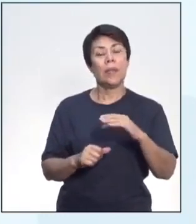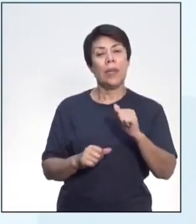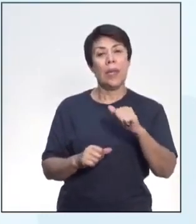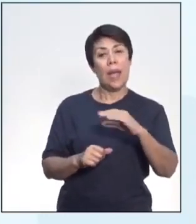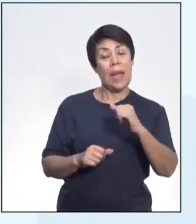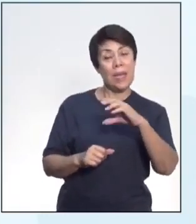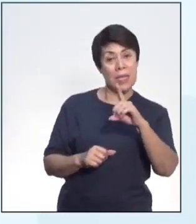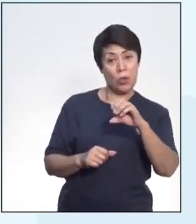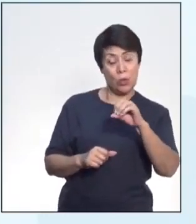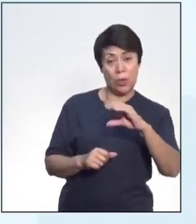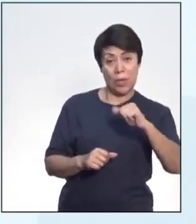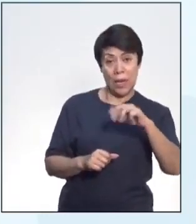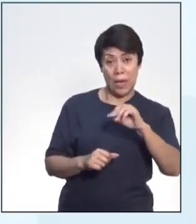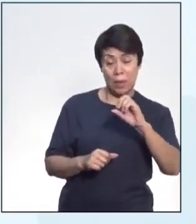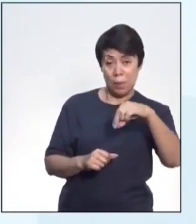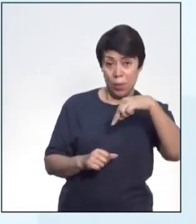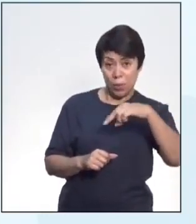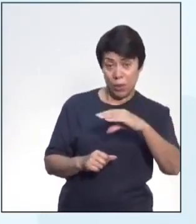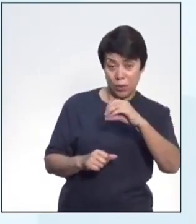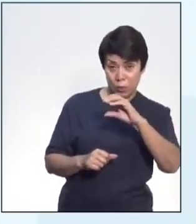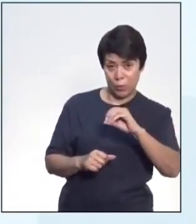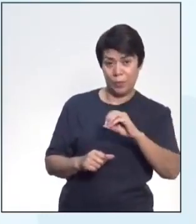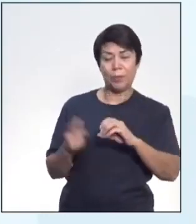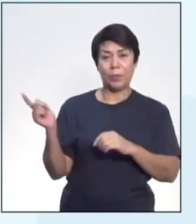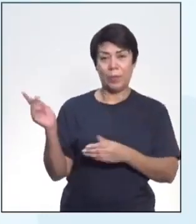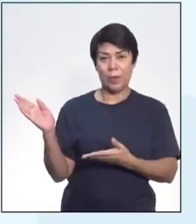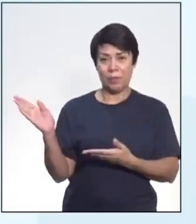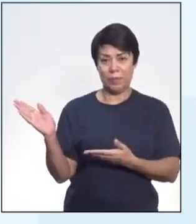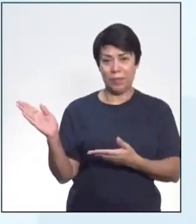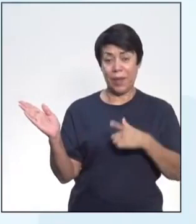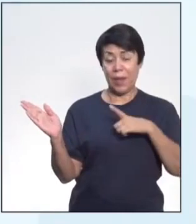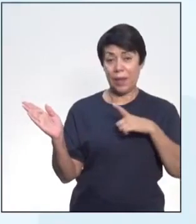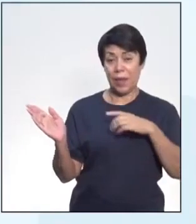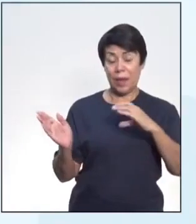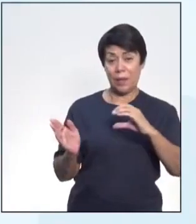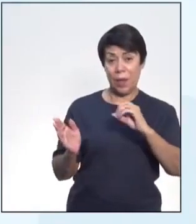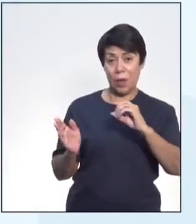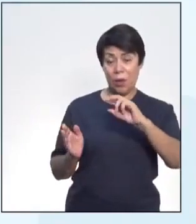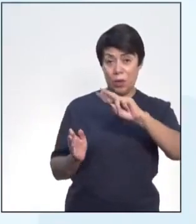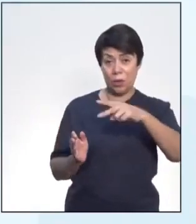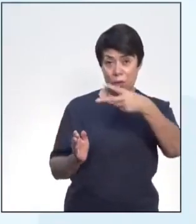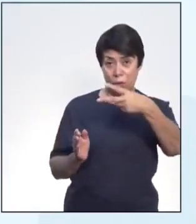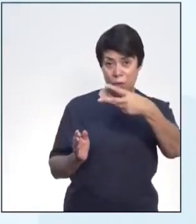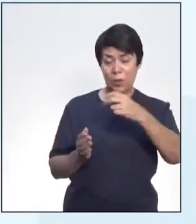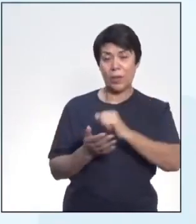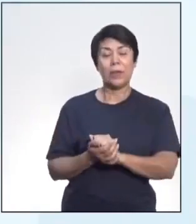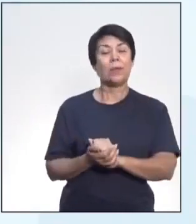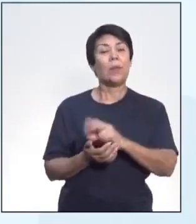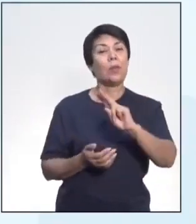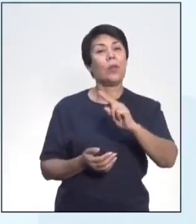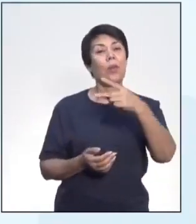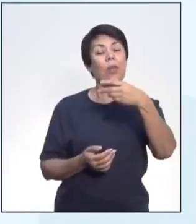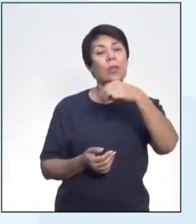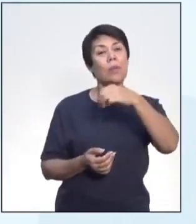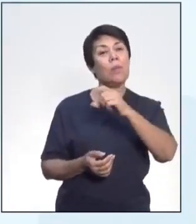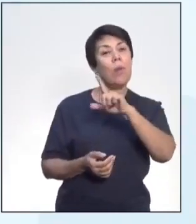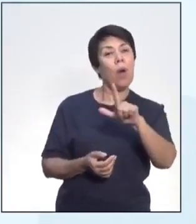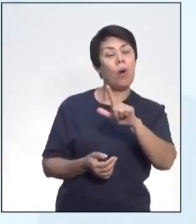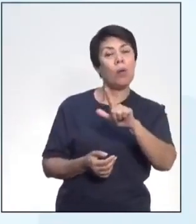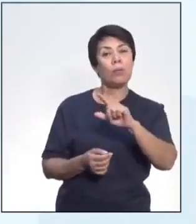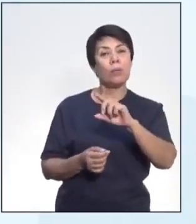tenho na tabela abaixo, né, a concentração do CO2, que é 2 mol por litro, eu tenho